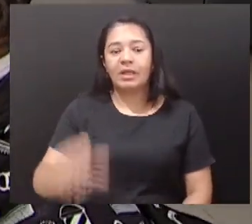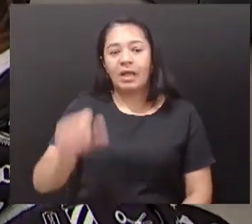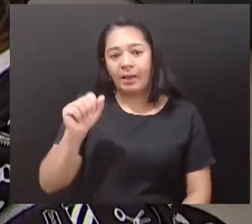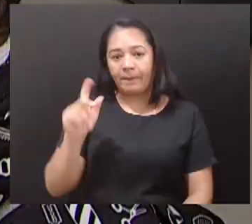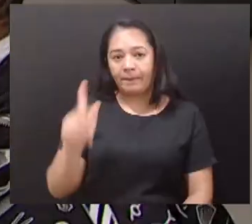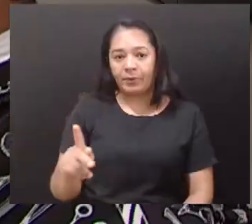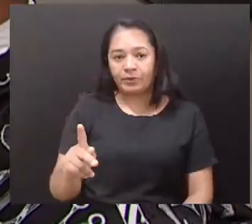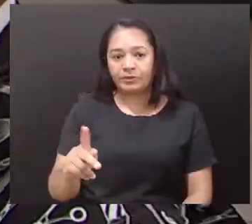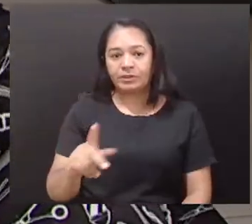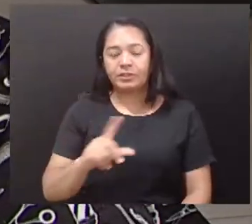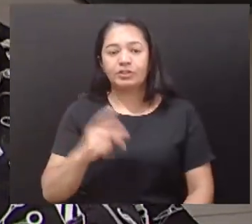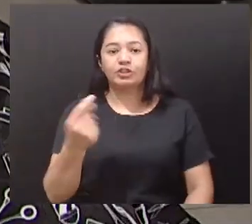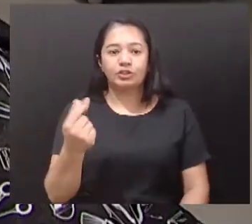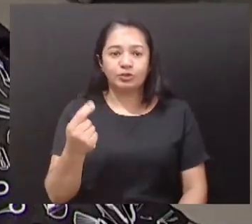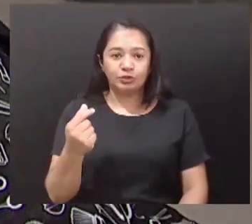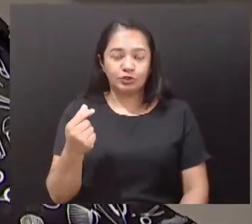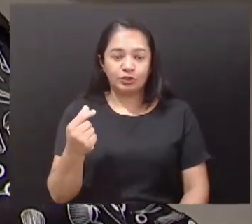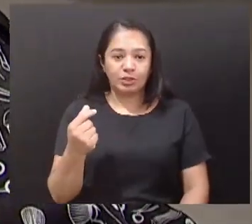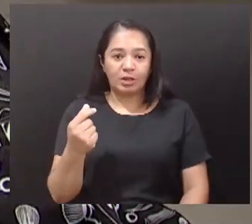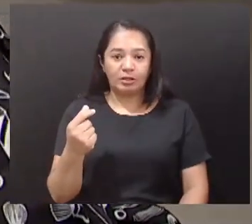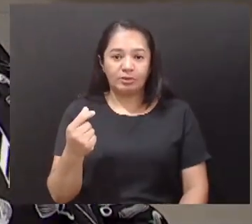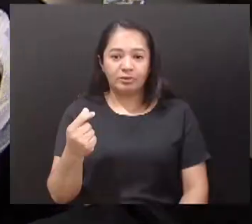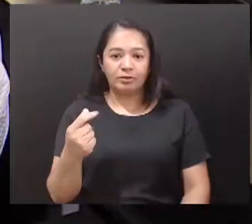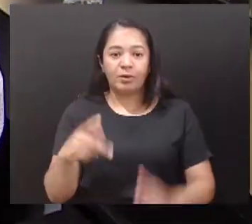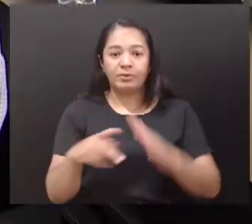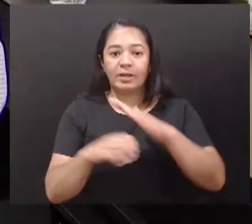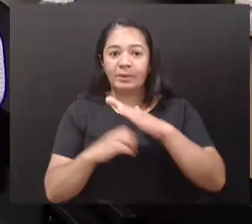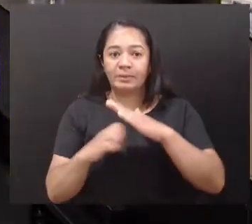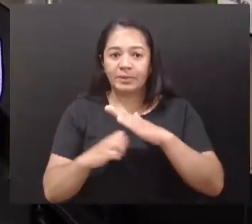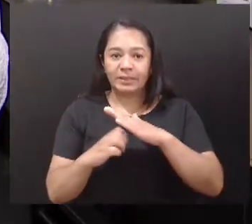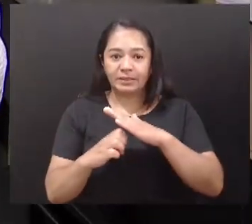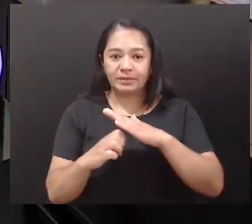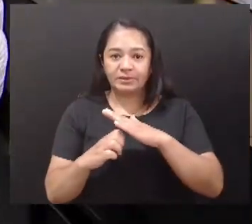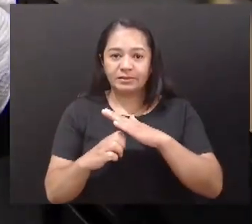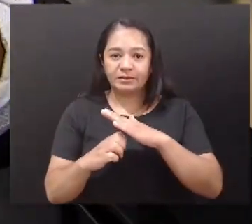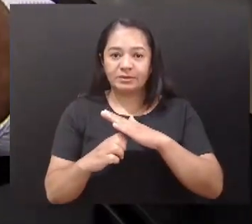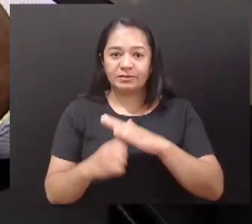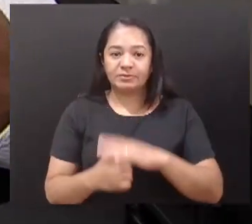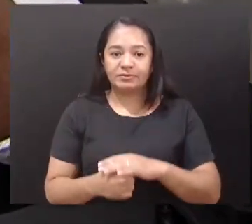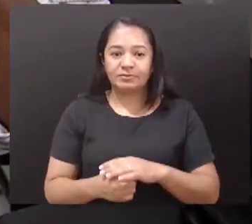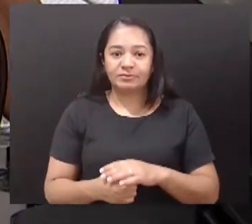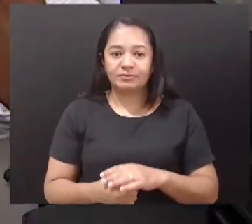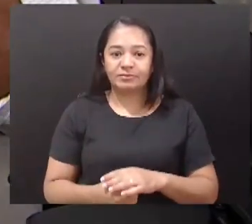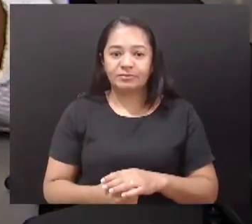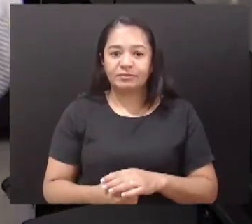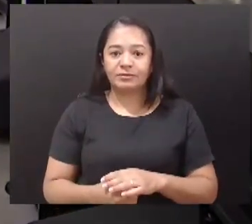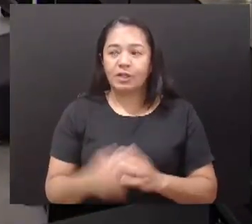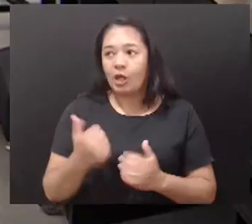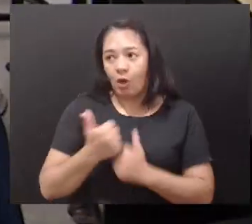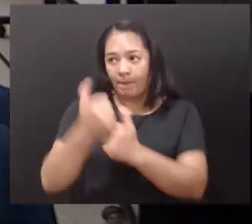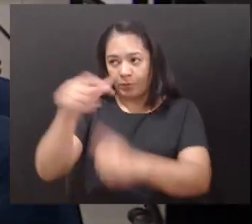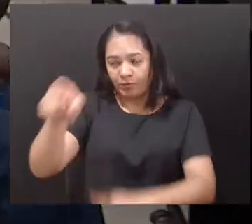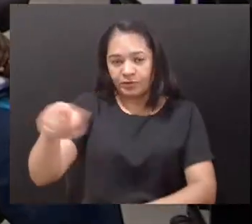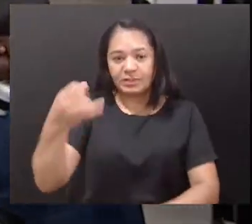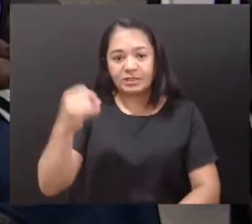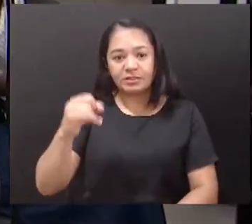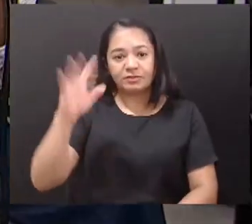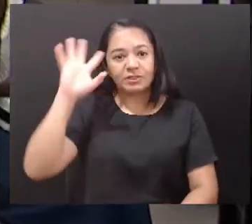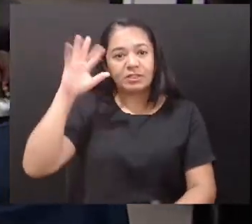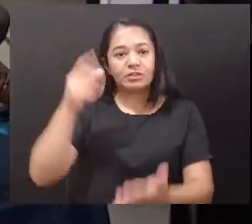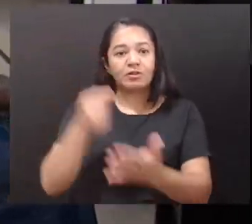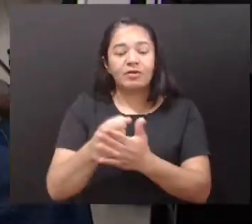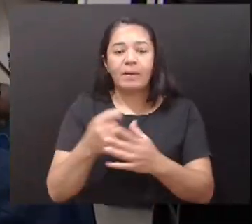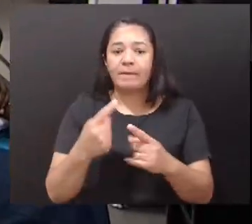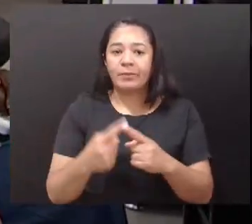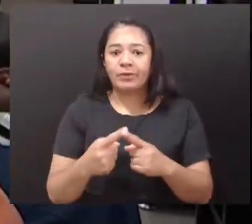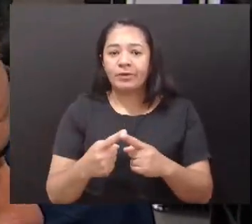para receber da empresa. Ela falou assim, pô, eu te dou o maior apoio se você resolver sair de lá, porque assim, o